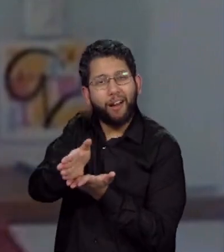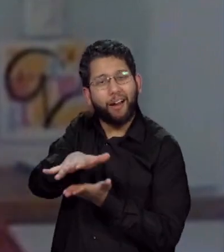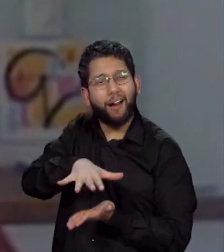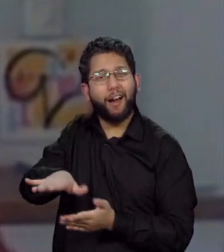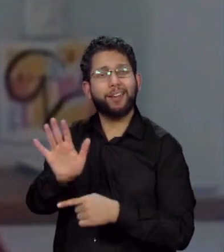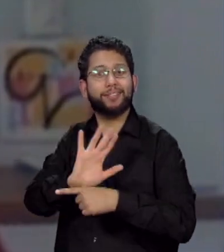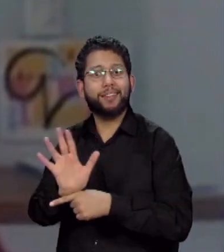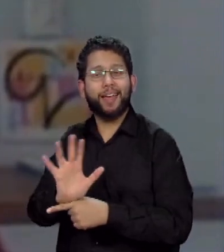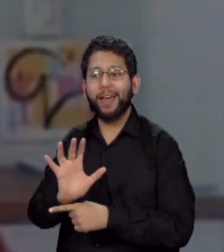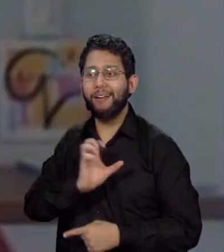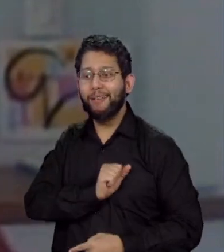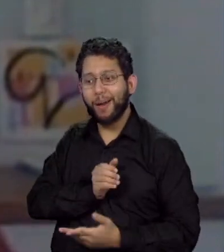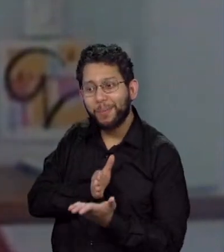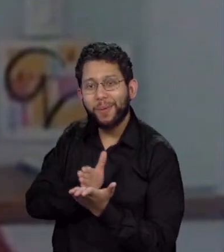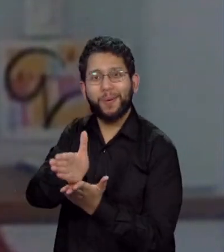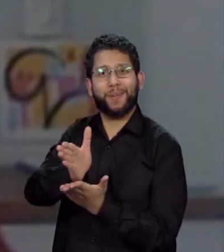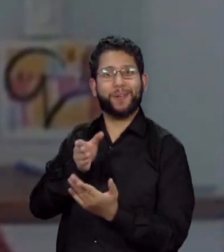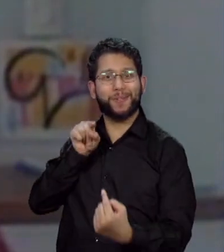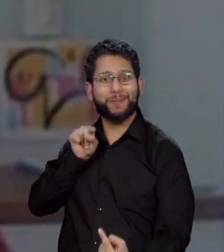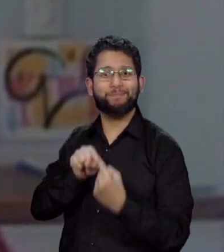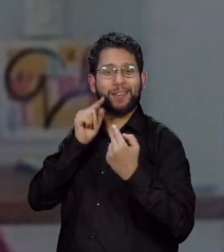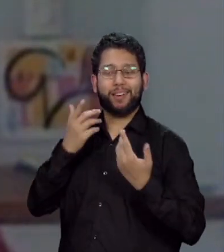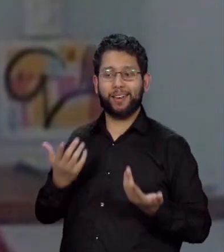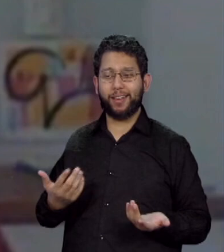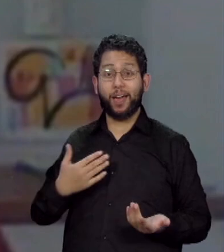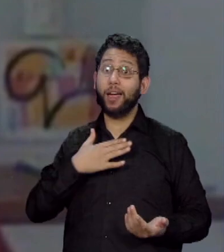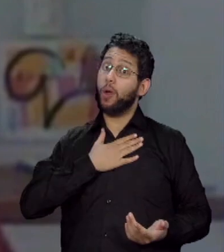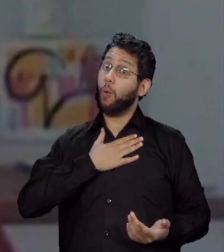gostava muito de estar